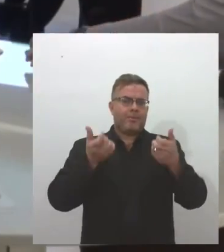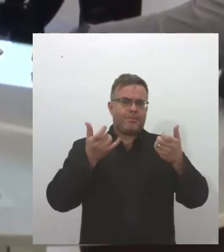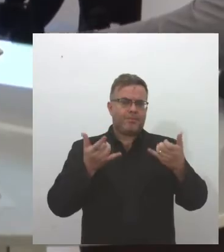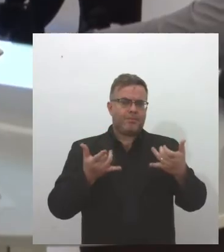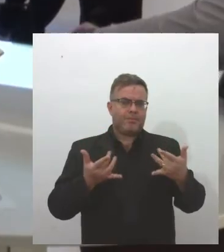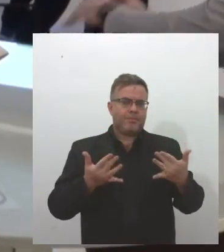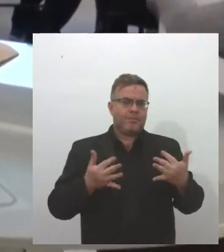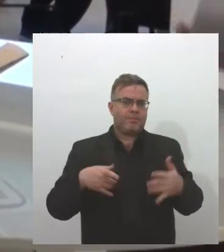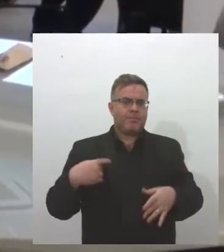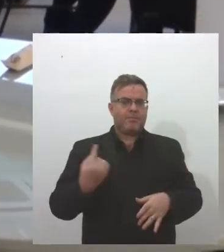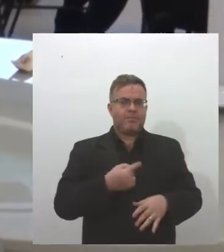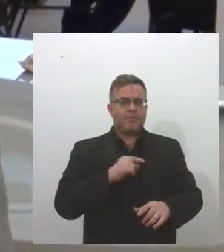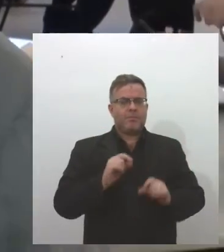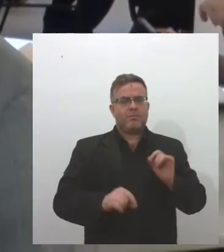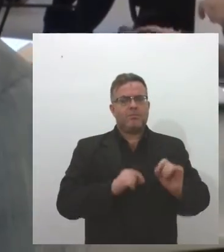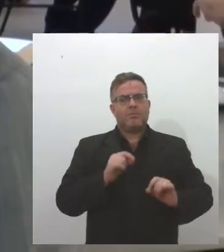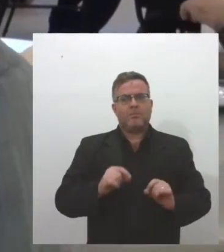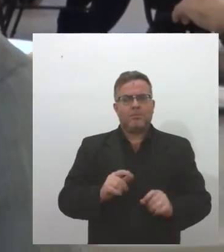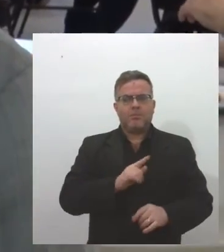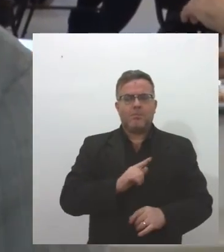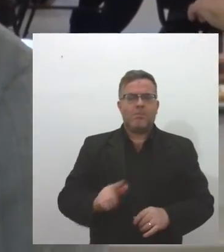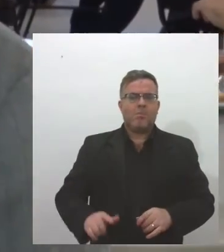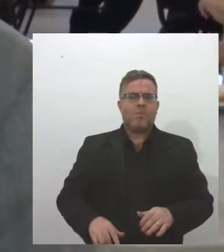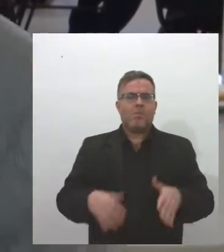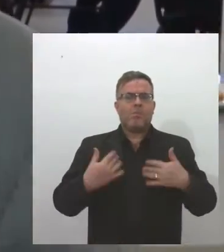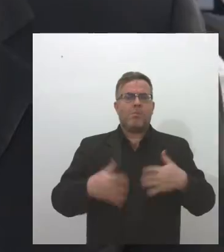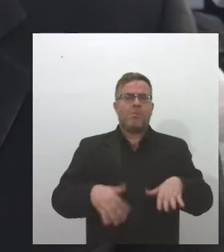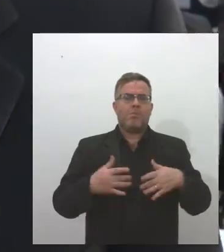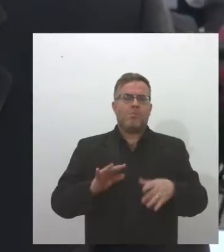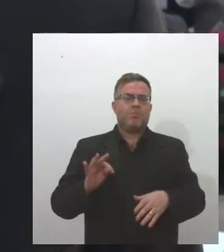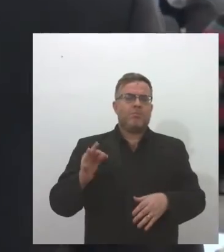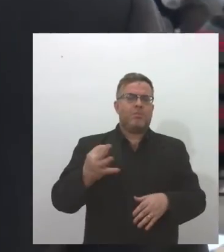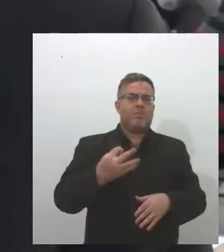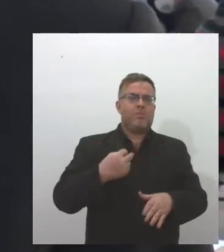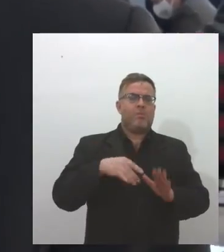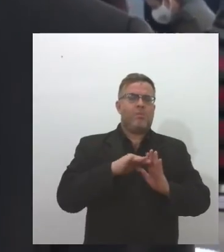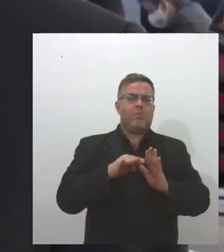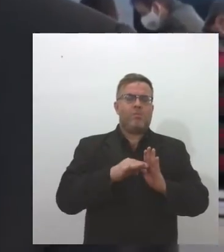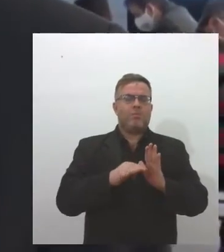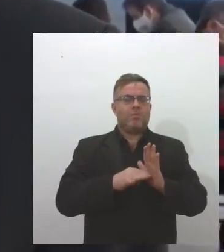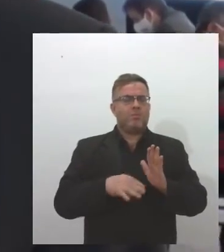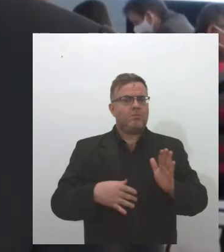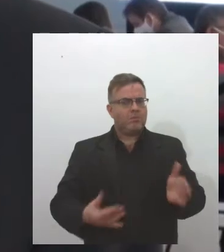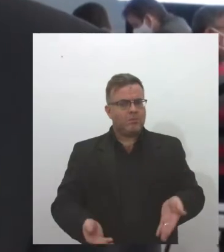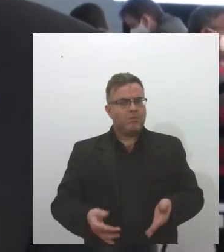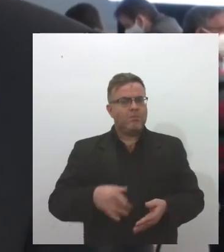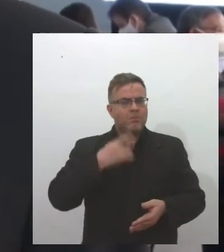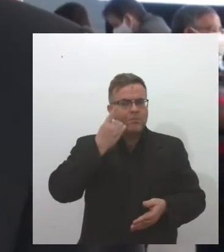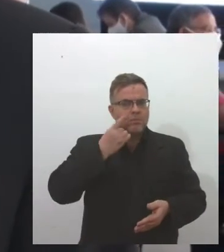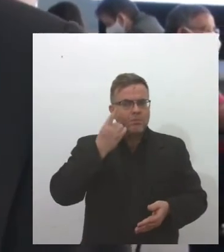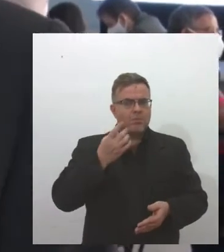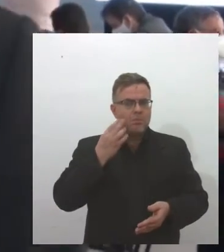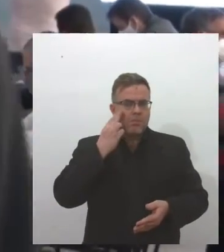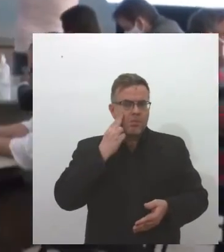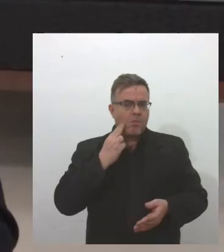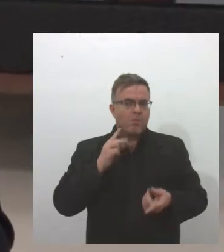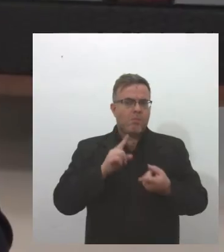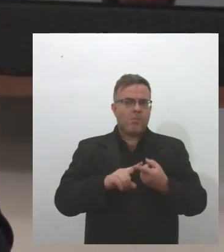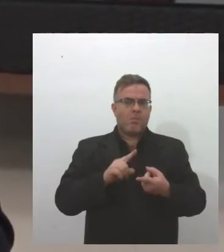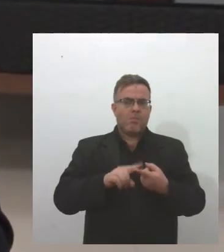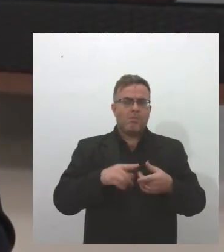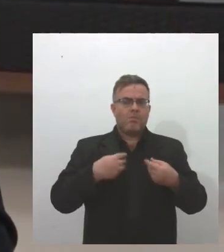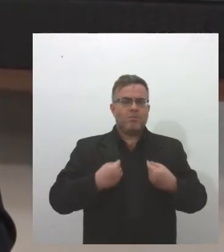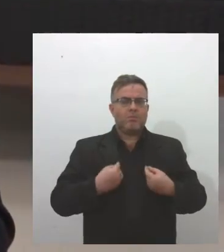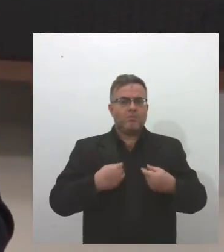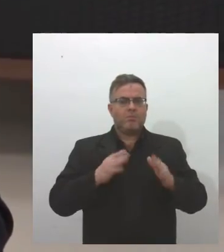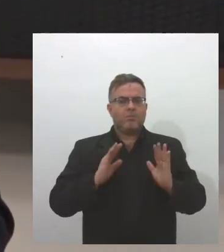nós levarmos ao guarda do estado. Então, com segurança, com todos os protocolos. O deputado Zezinho Sobral do POD também participou do almoço.